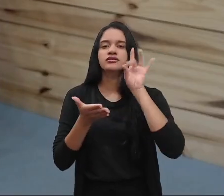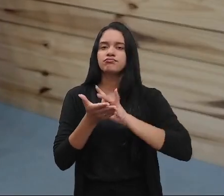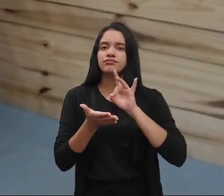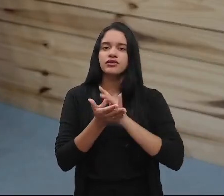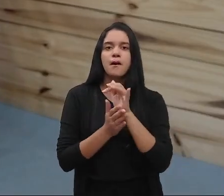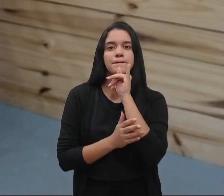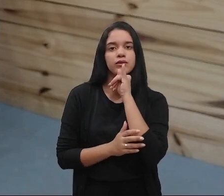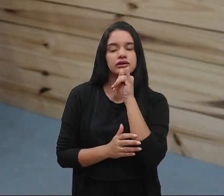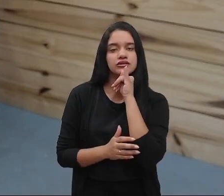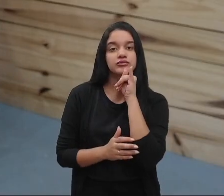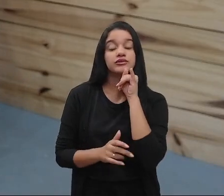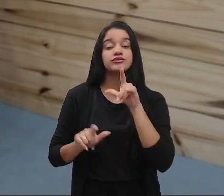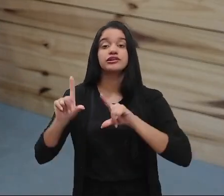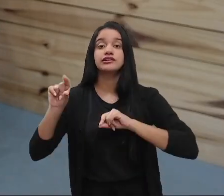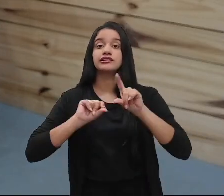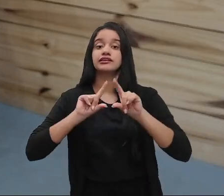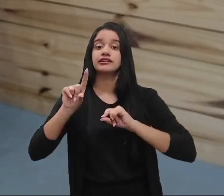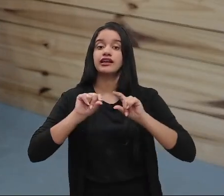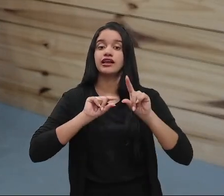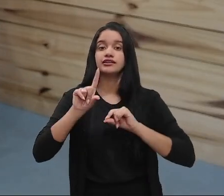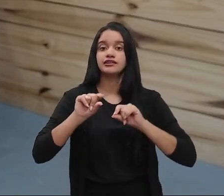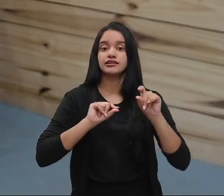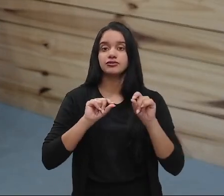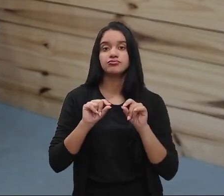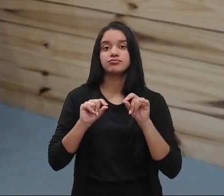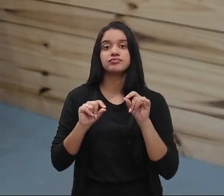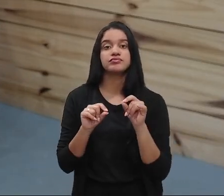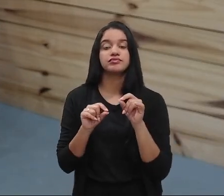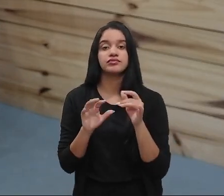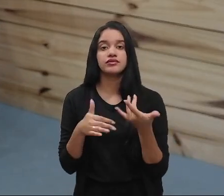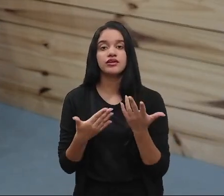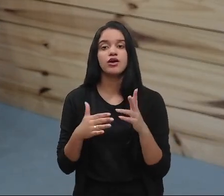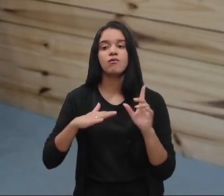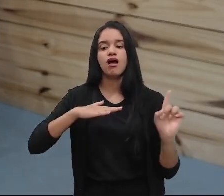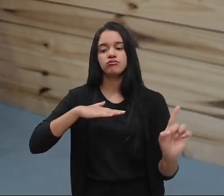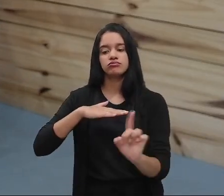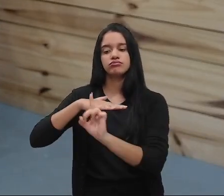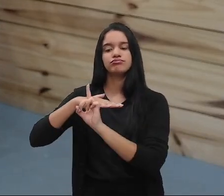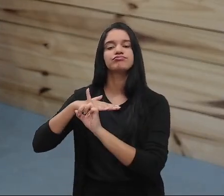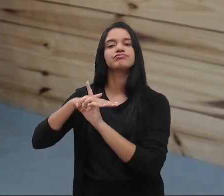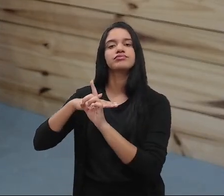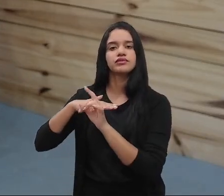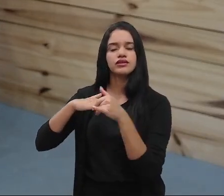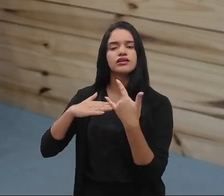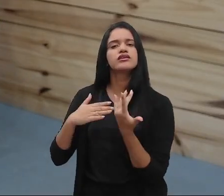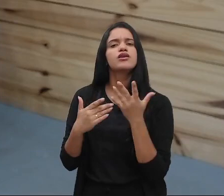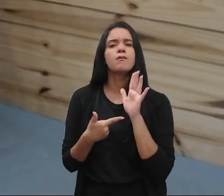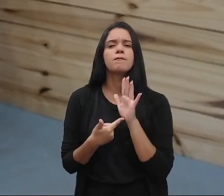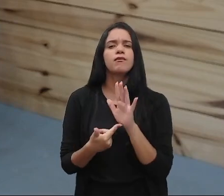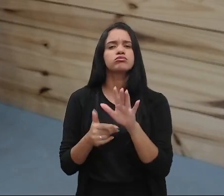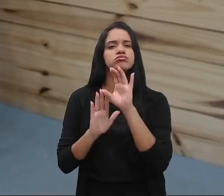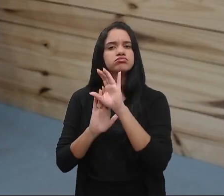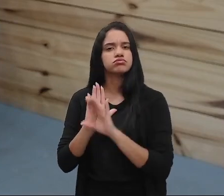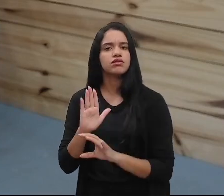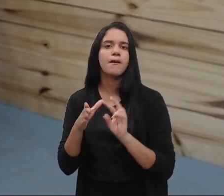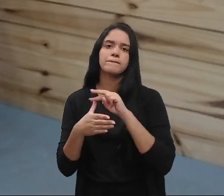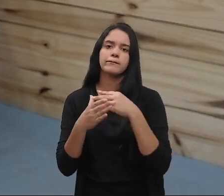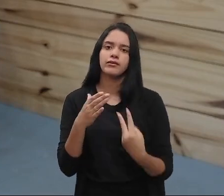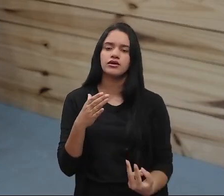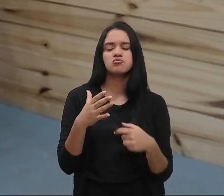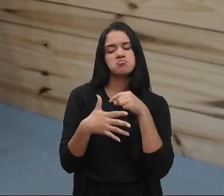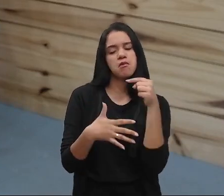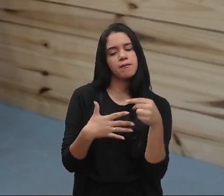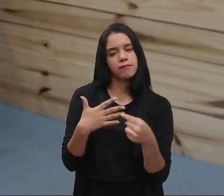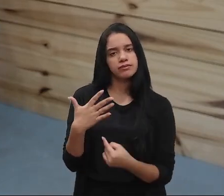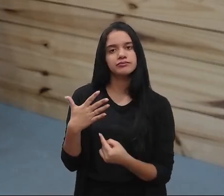a gente foi fazer uma seleção para uma recepcionista. E ela trouxe aquele currículo bilíngue, aquela coisa toda e tal,